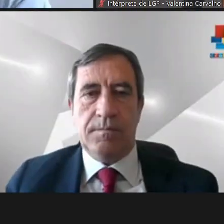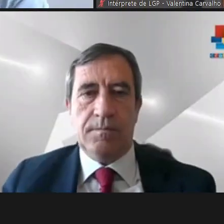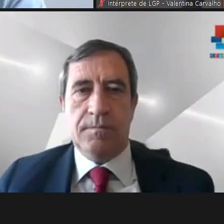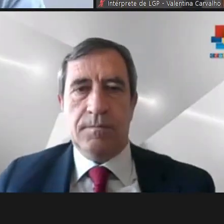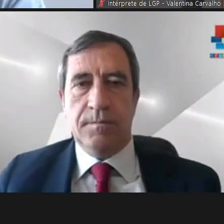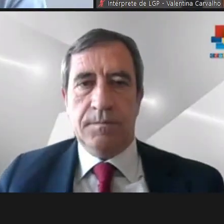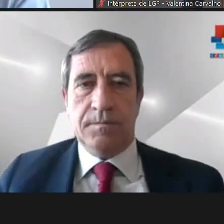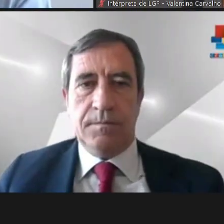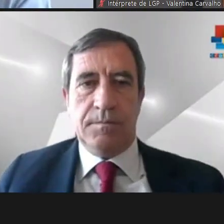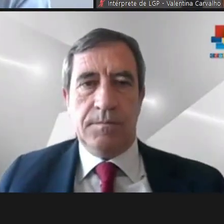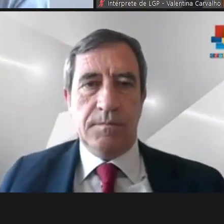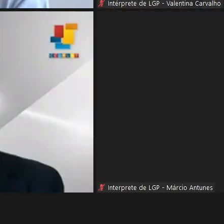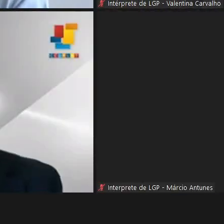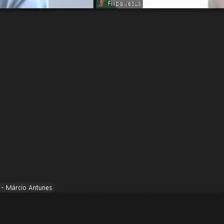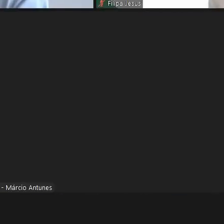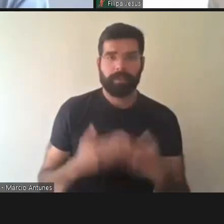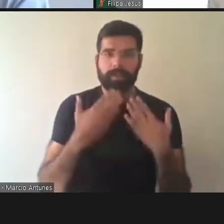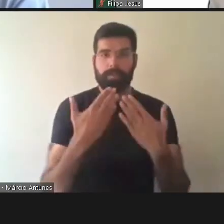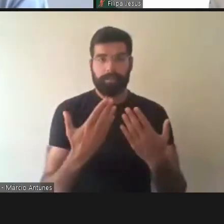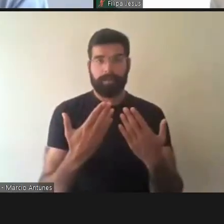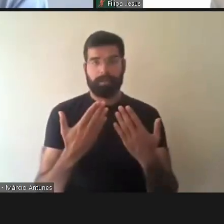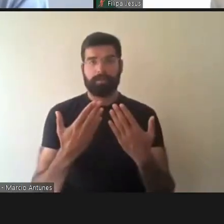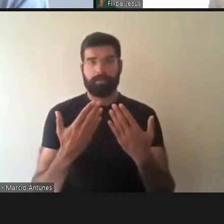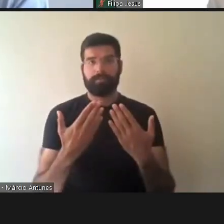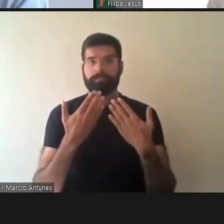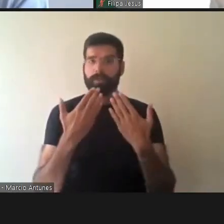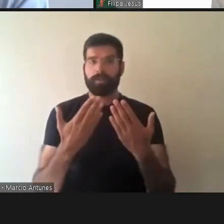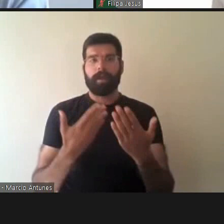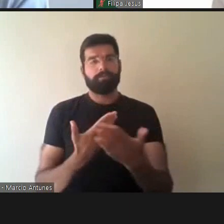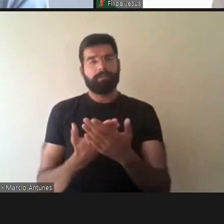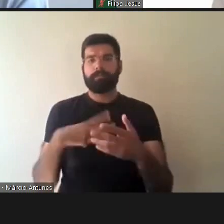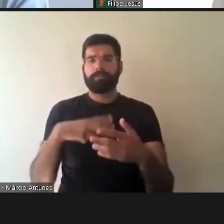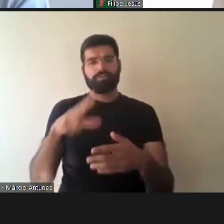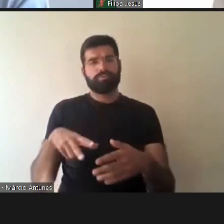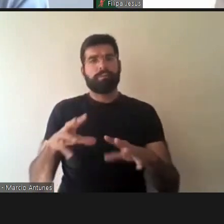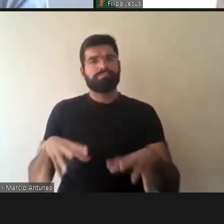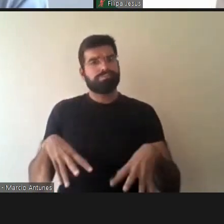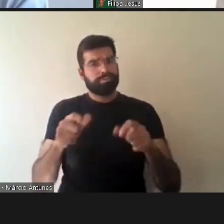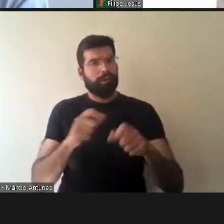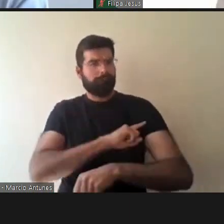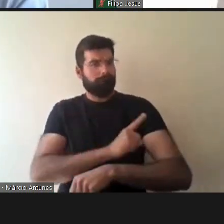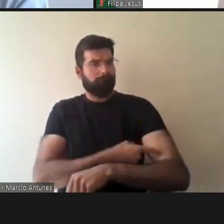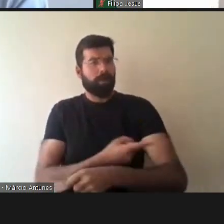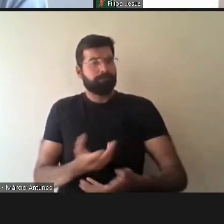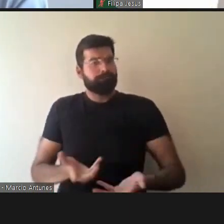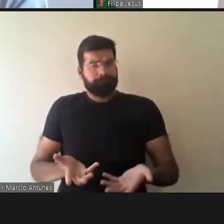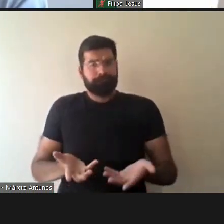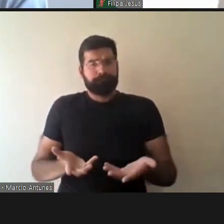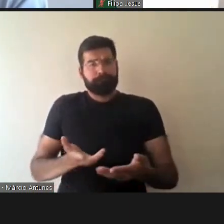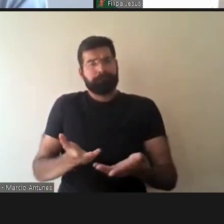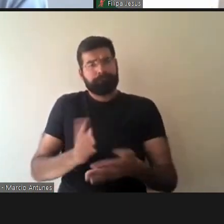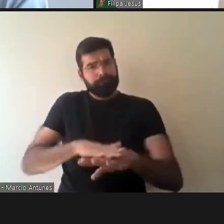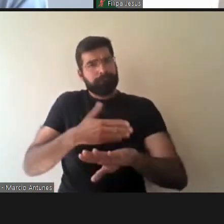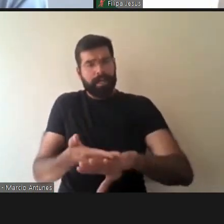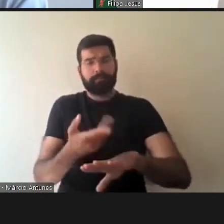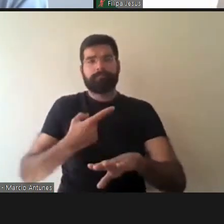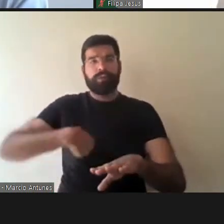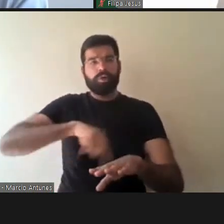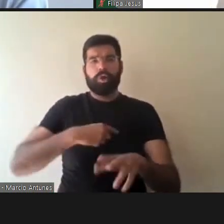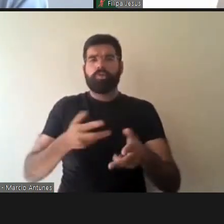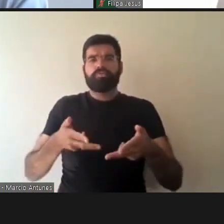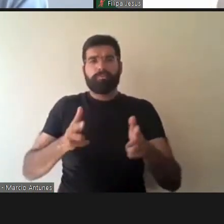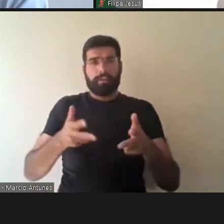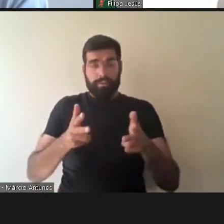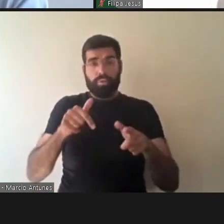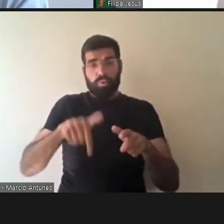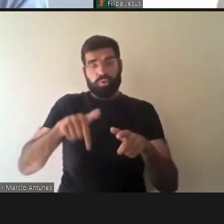Administração, que tanto tem ajudado a que o nosso Portugal esteja cada vez mais forte. E a nossa metodologia para